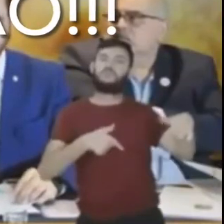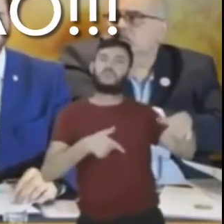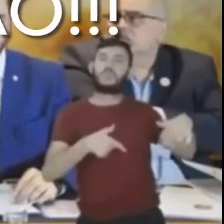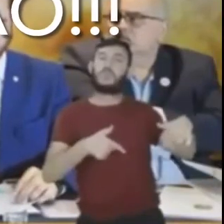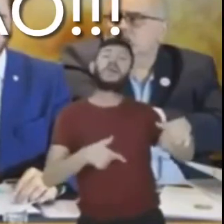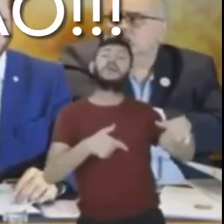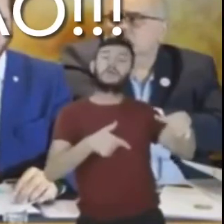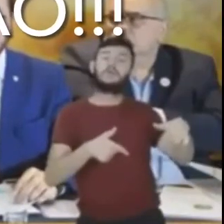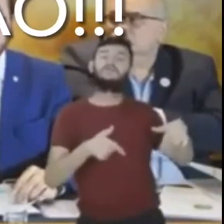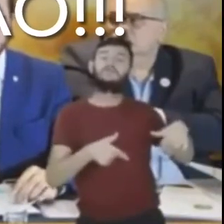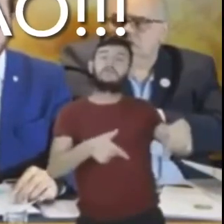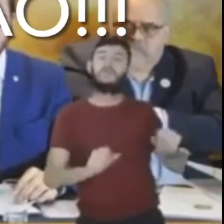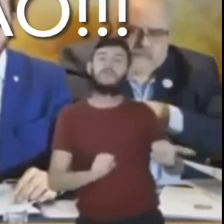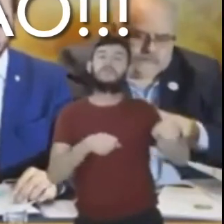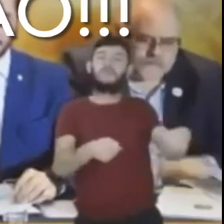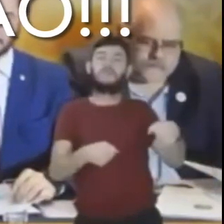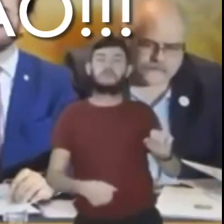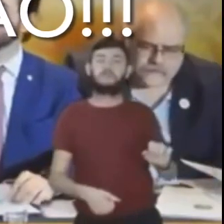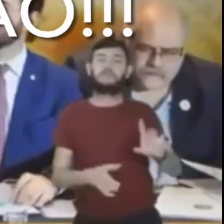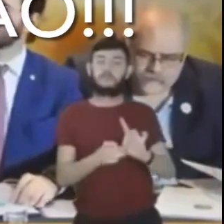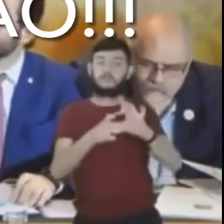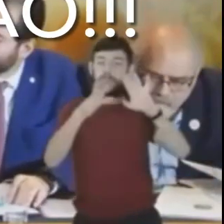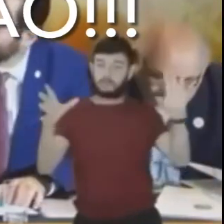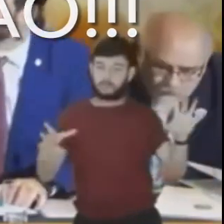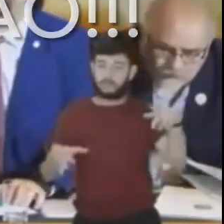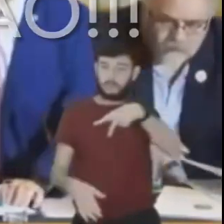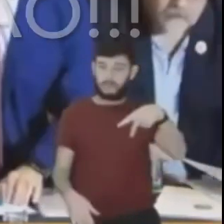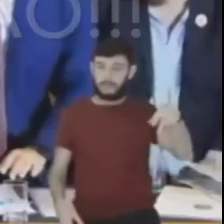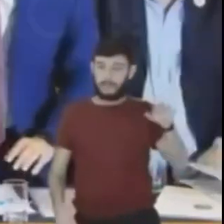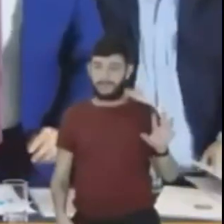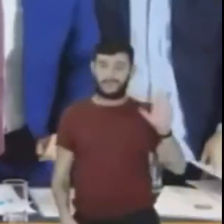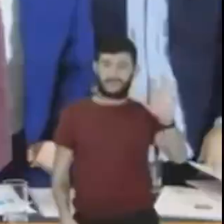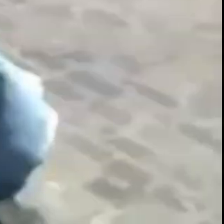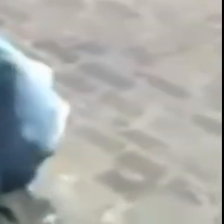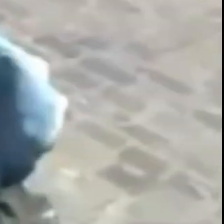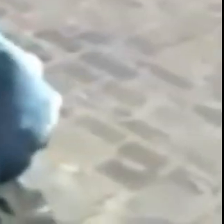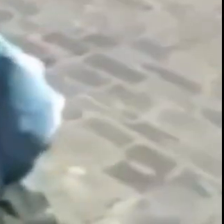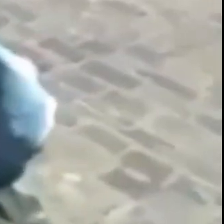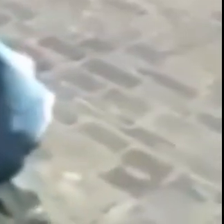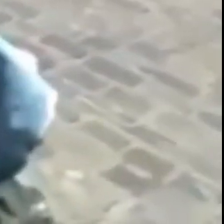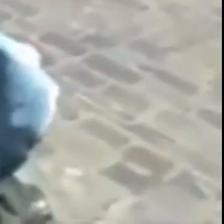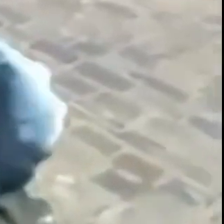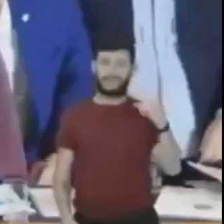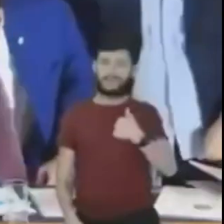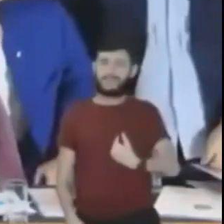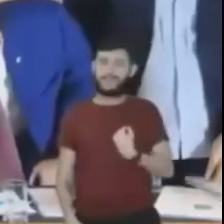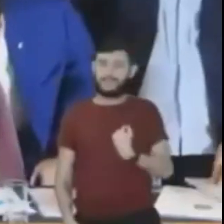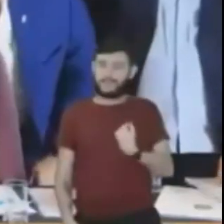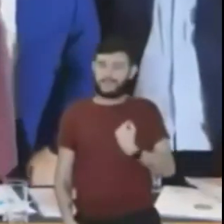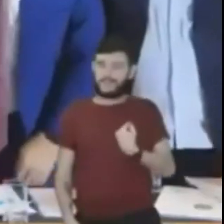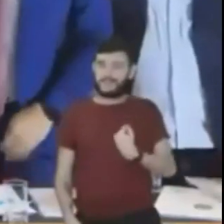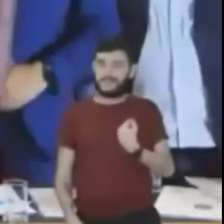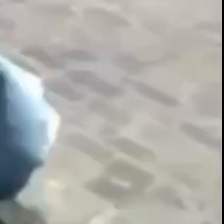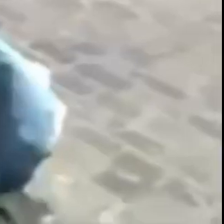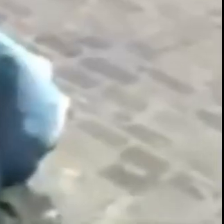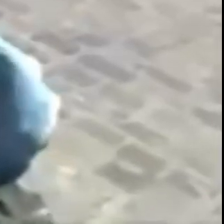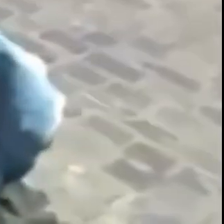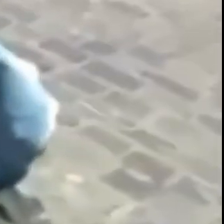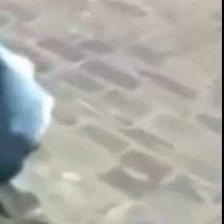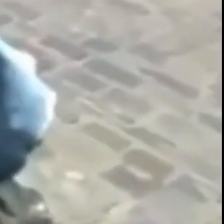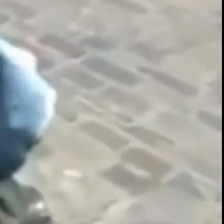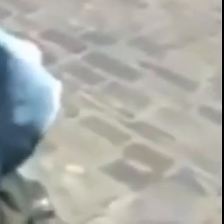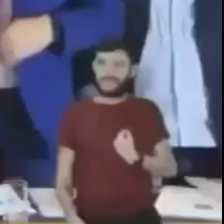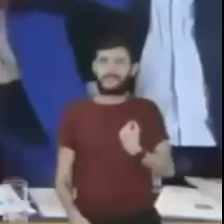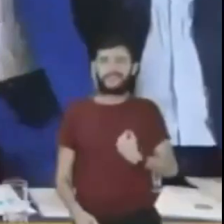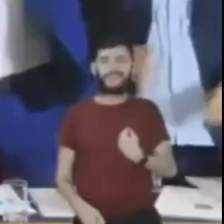presidente, estaremos contigo para caminhar nas ruas. Ele não vai não. Nas praças. Ele não